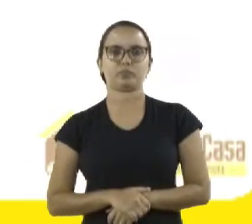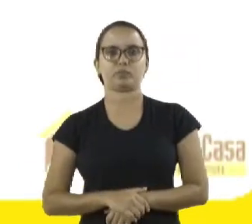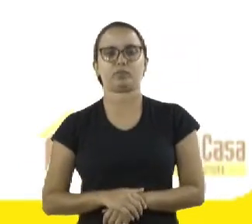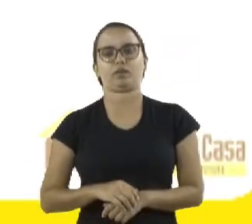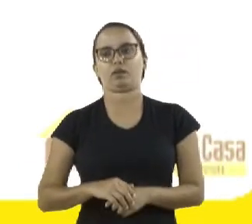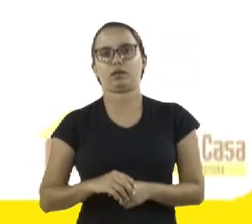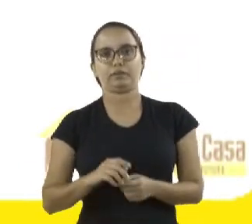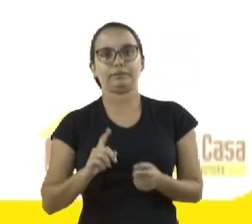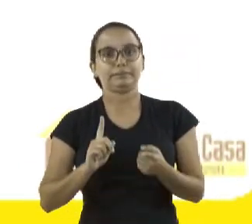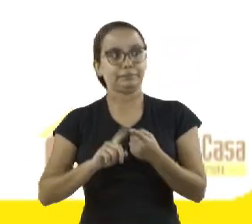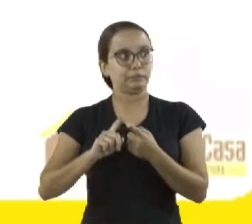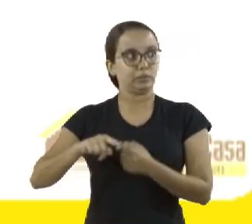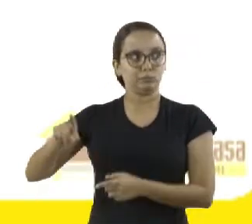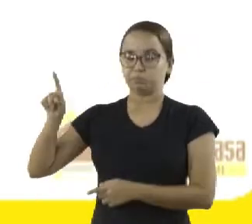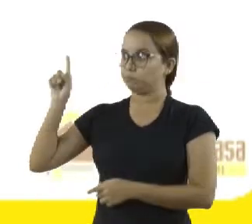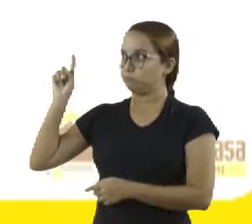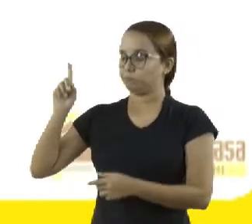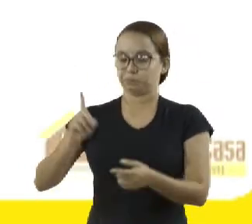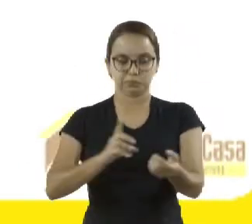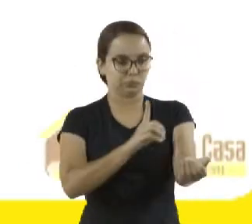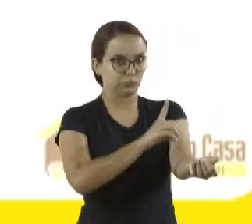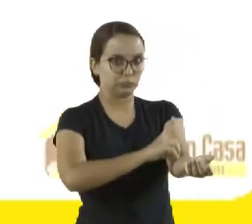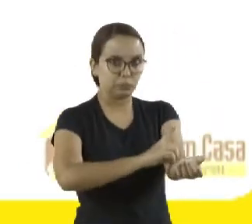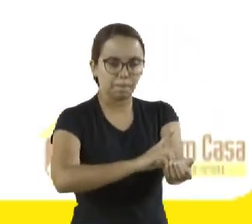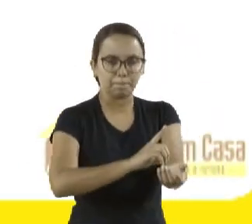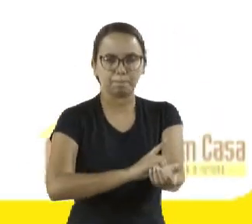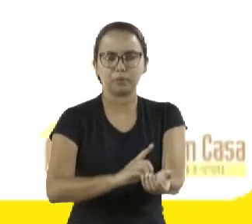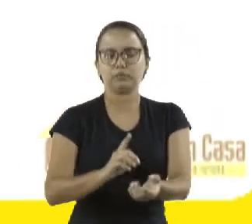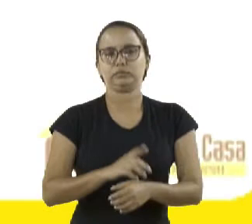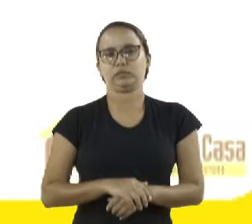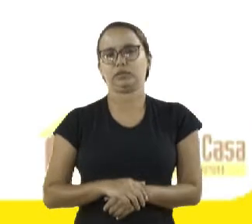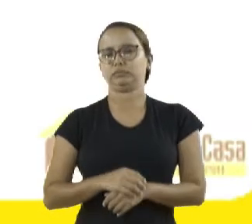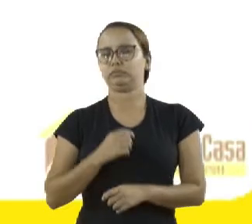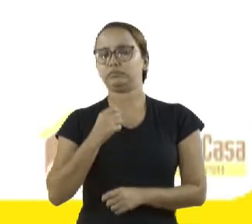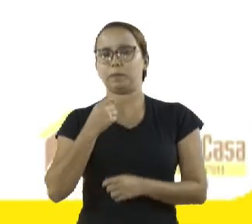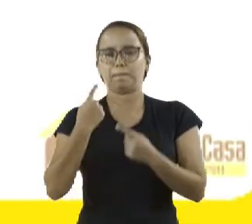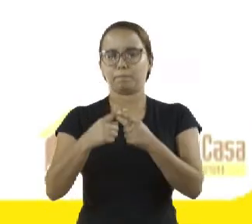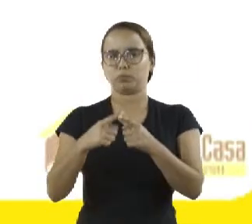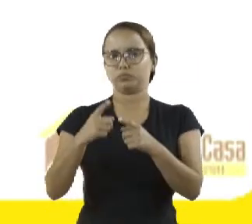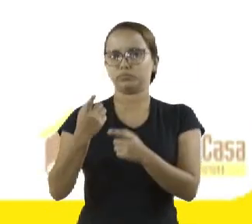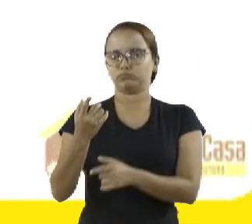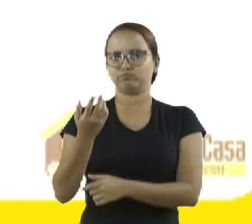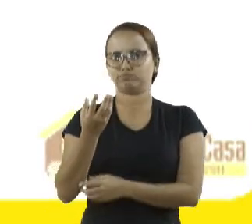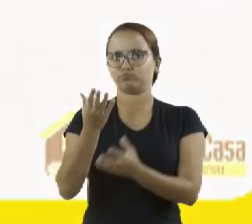devem conhecer também, é quando a gente de alguma forma consome demais